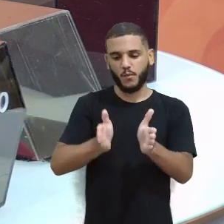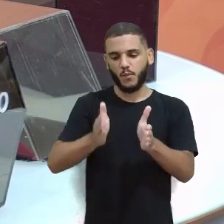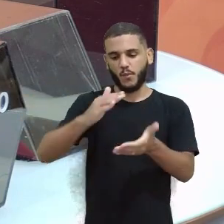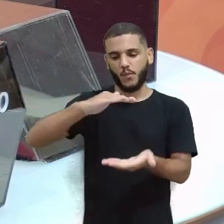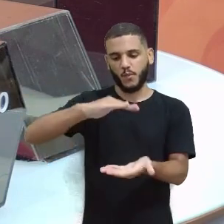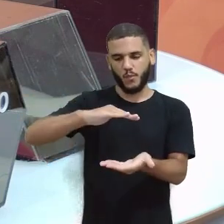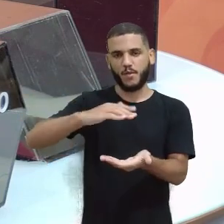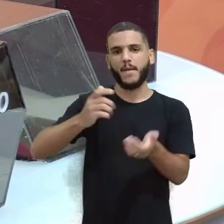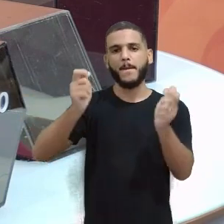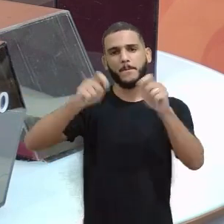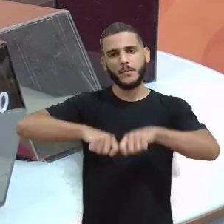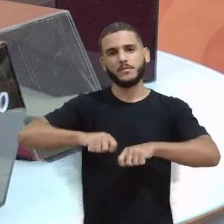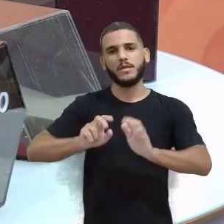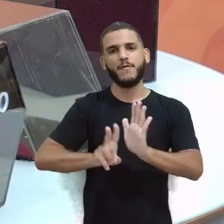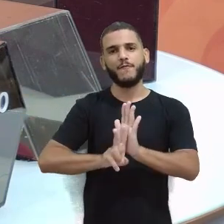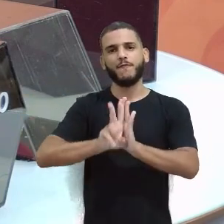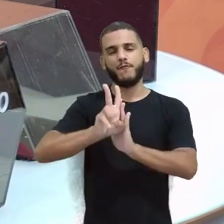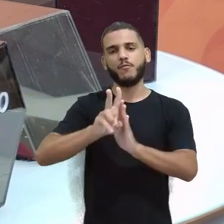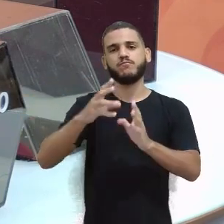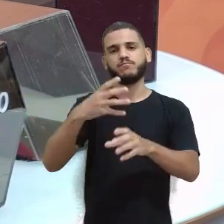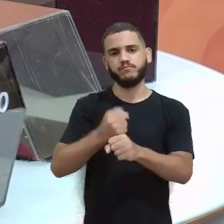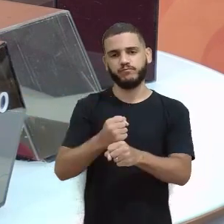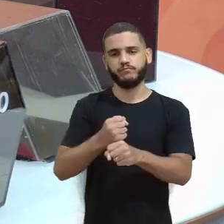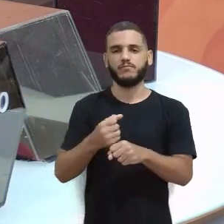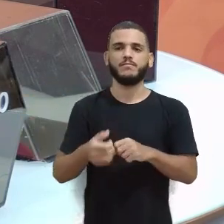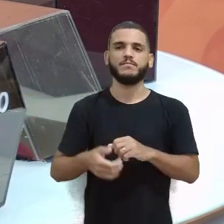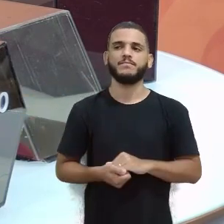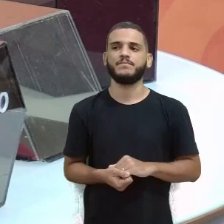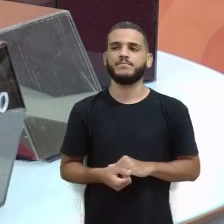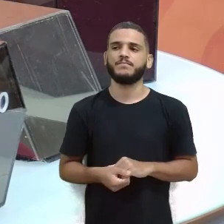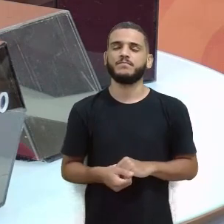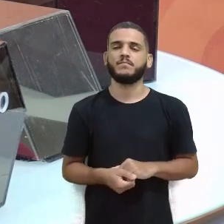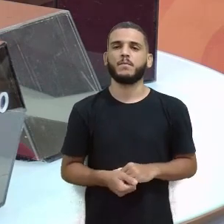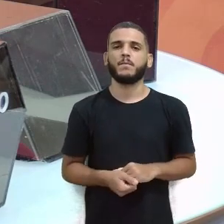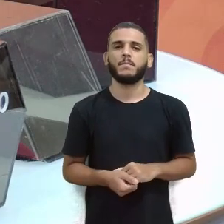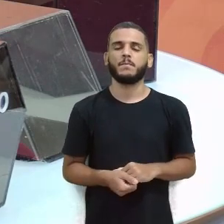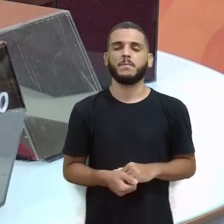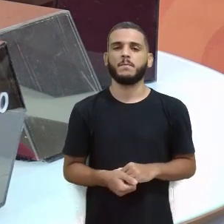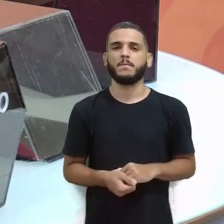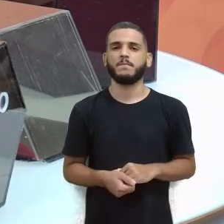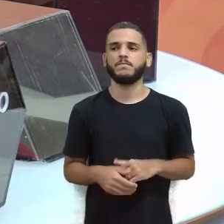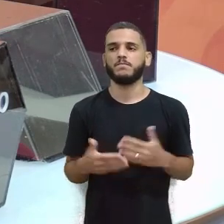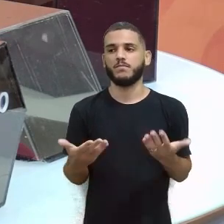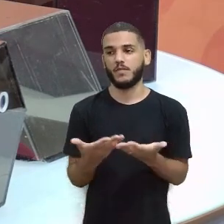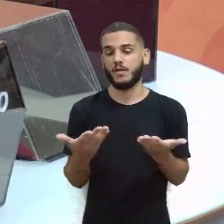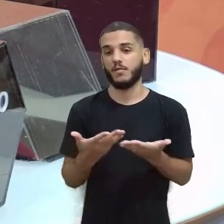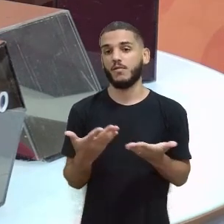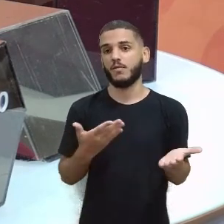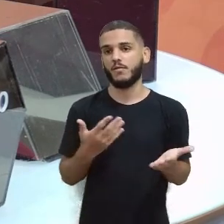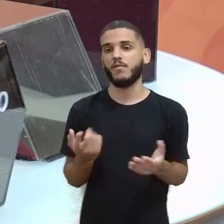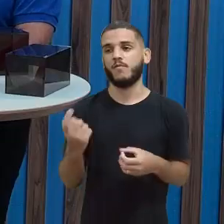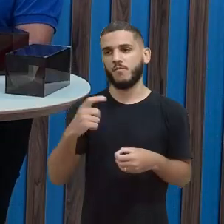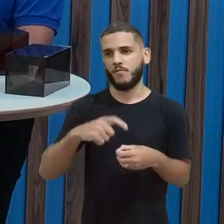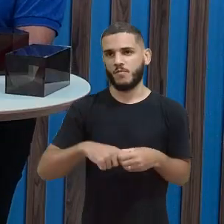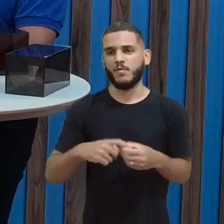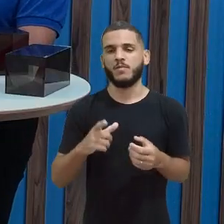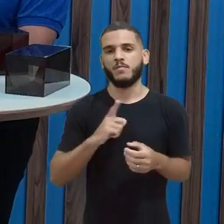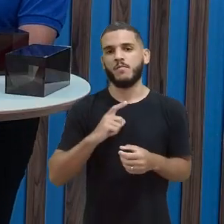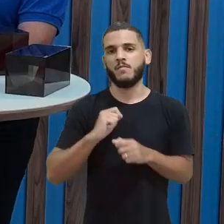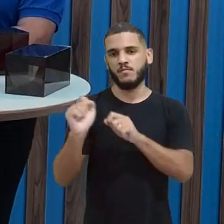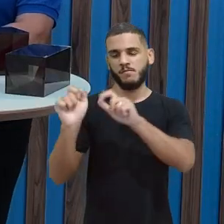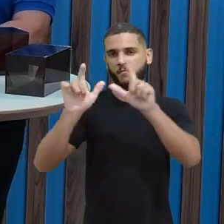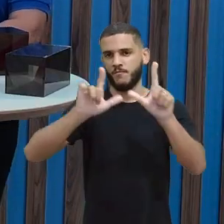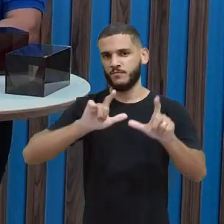o volume dele, né? Então, vamos lá. Voltando para o nosso